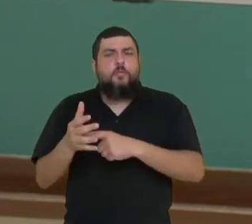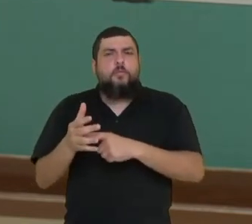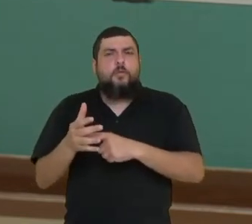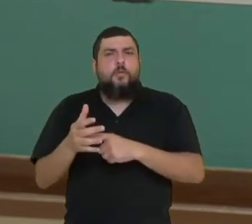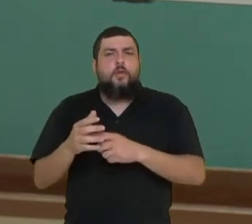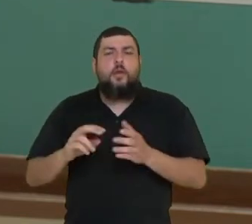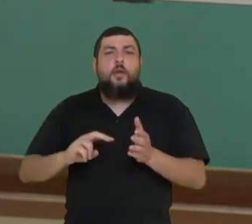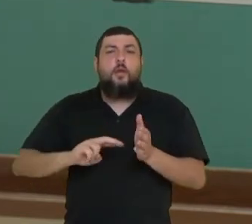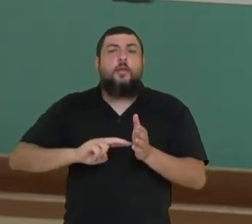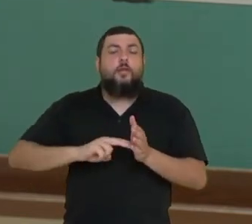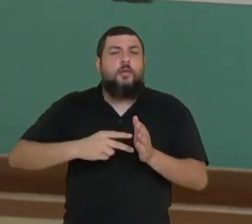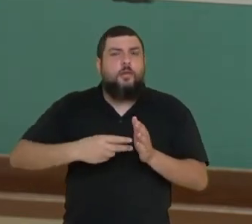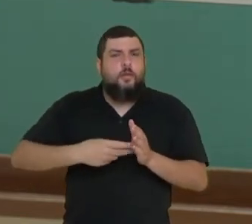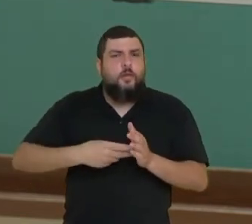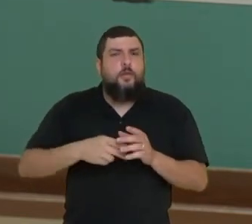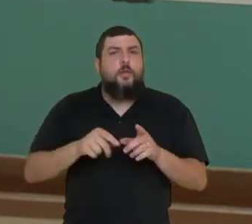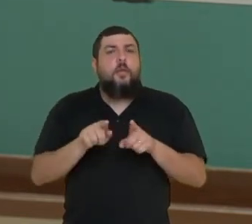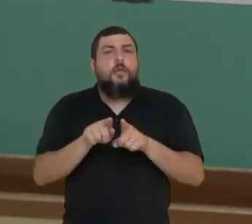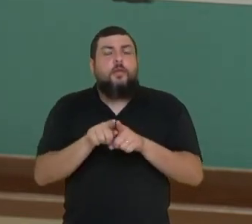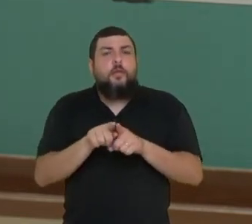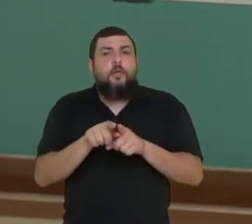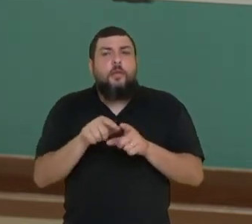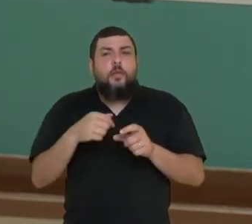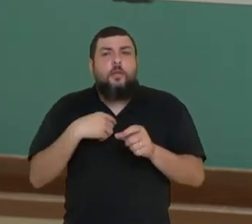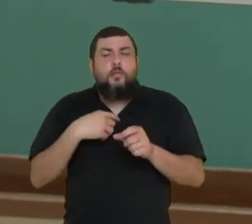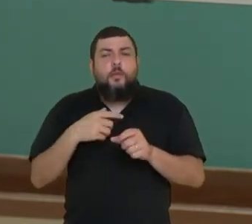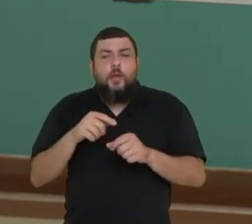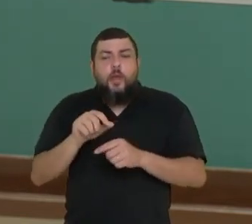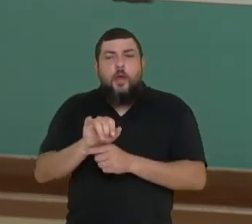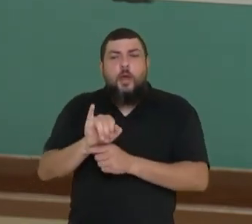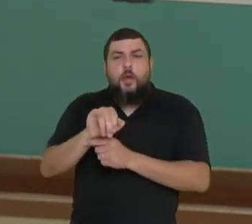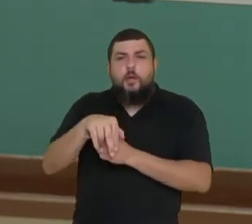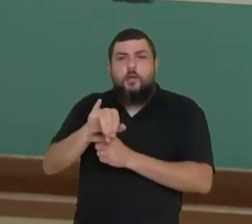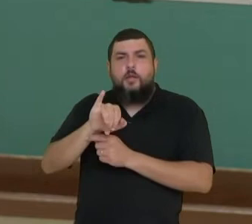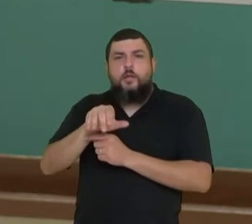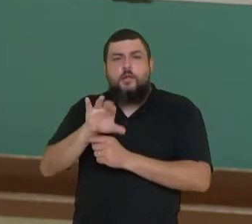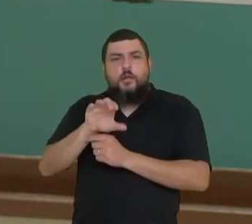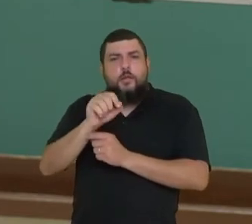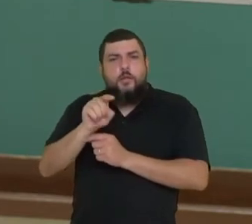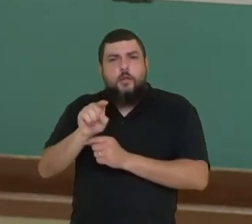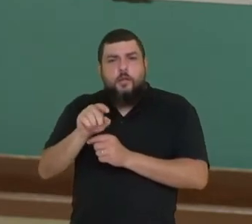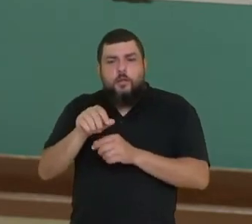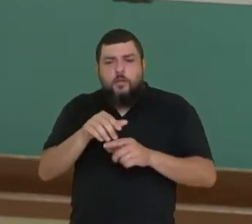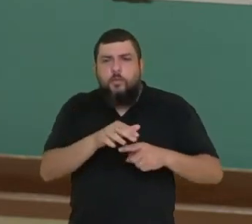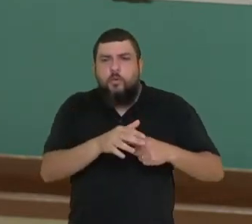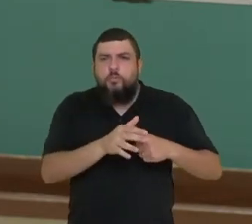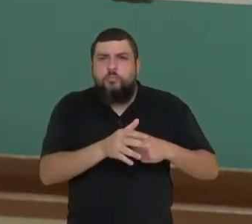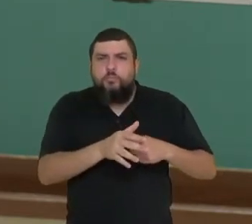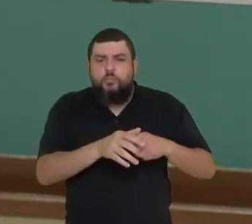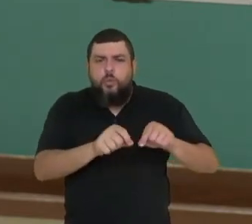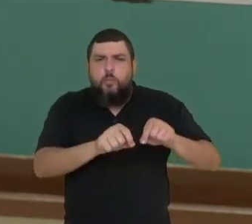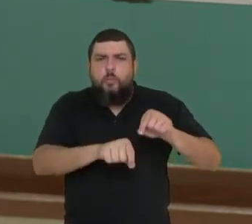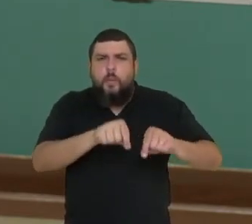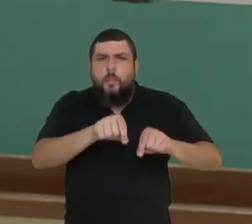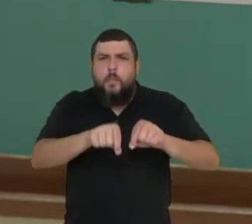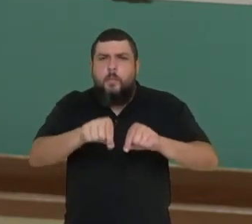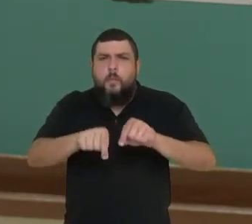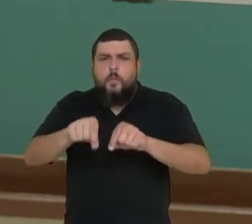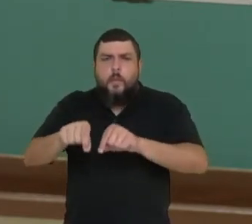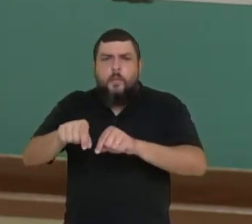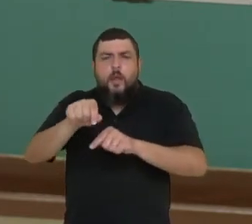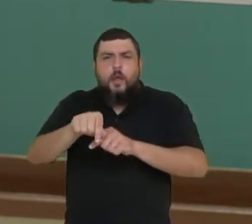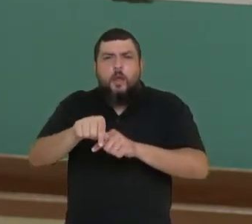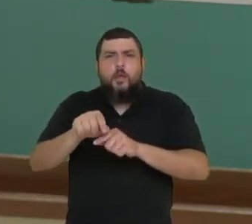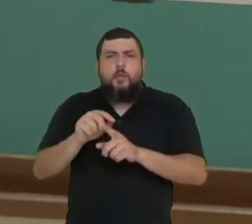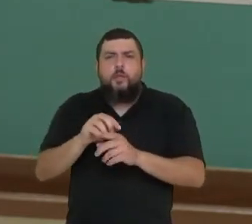sistema de injeção, inclusive, ele tem que regular, né, o consumo de combustível conforme as cargas que está sendo ligada